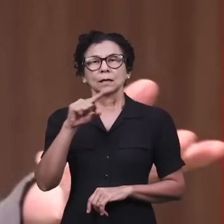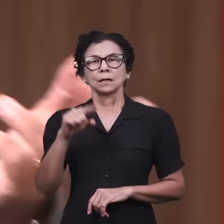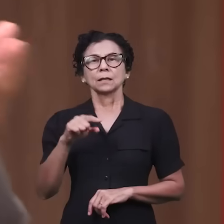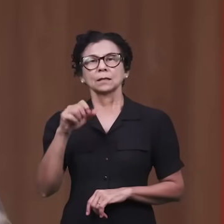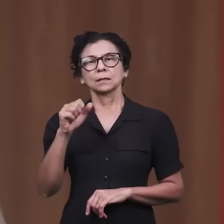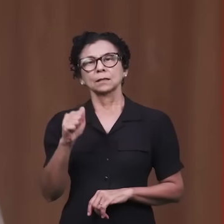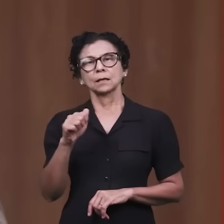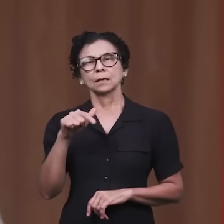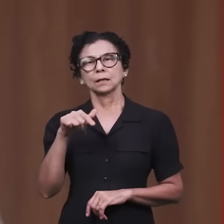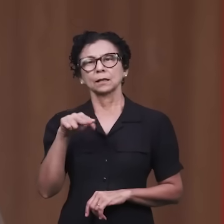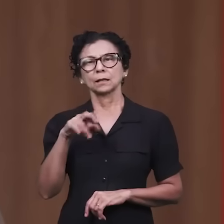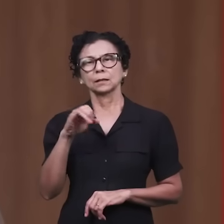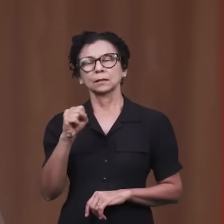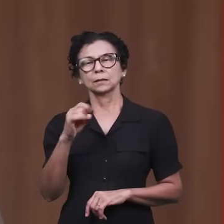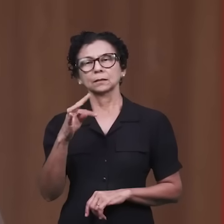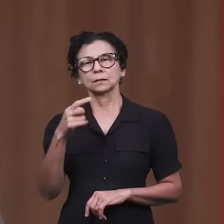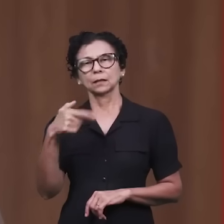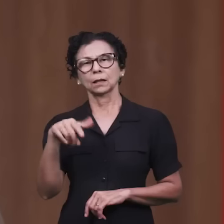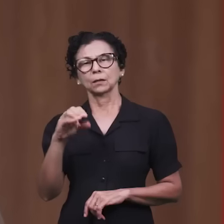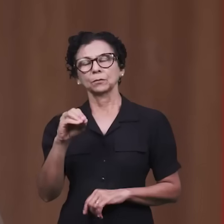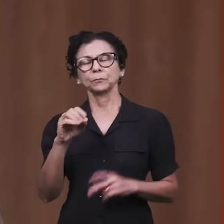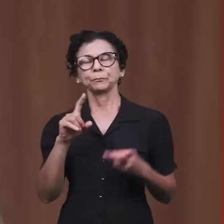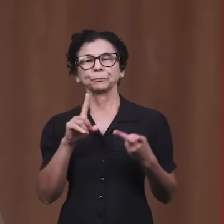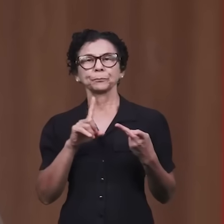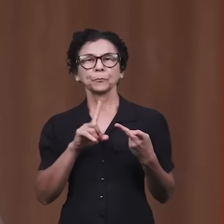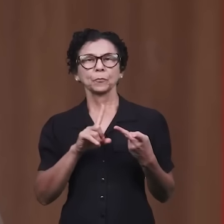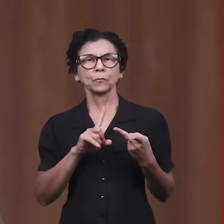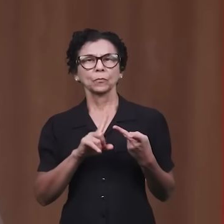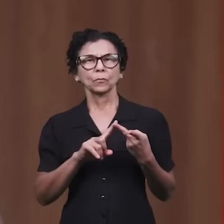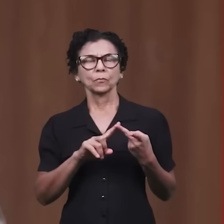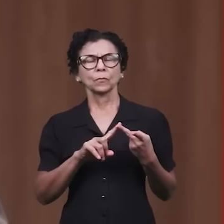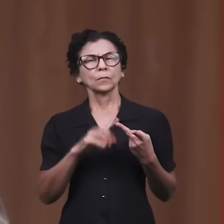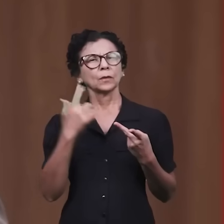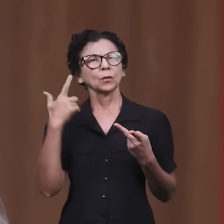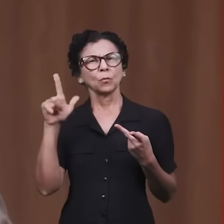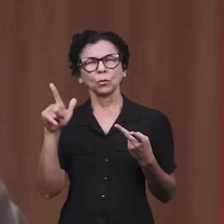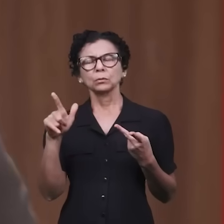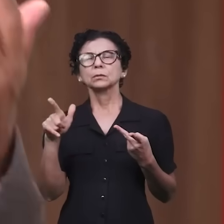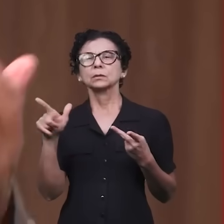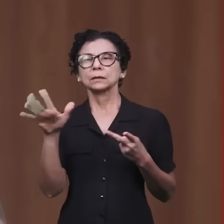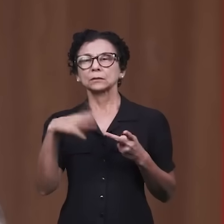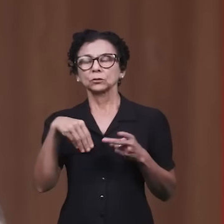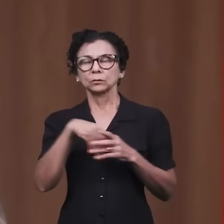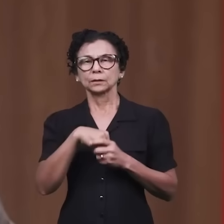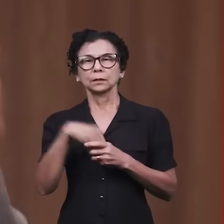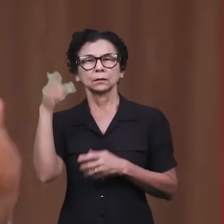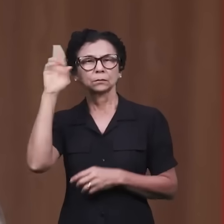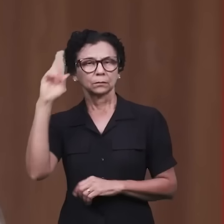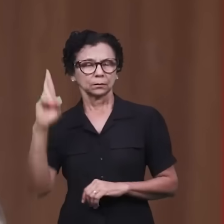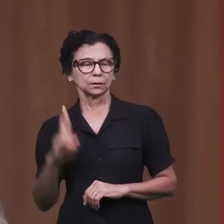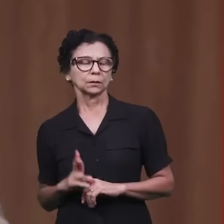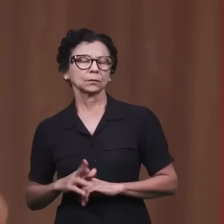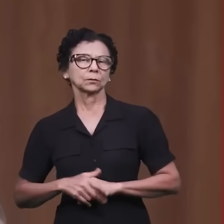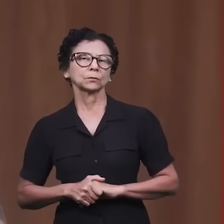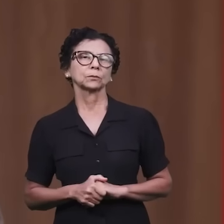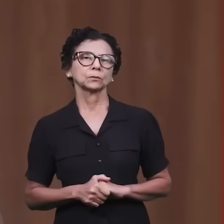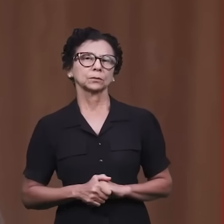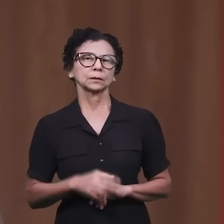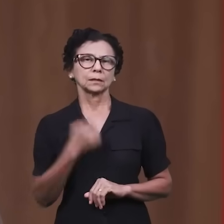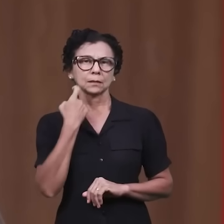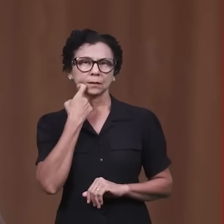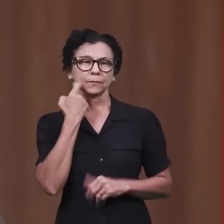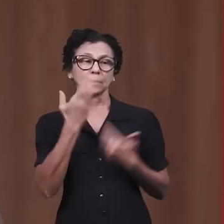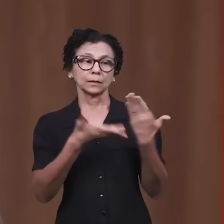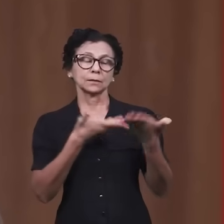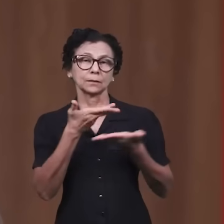mesmo acontece no Uzbequistão, nas igrejas lá de Samarcand, onde nós estamos dando assistência toda semana, sexta-feira, nós temos uma assistência